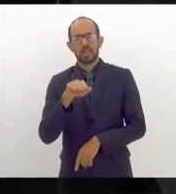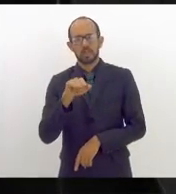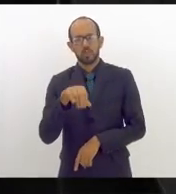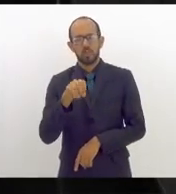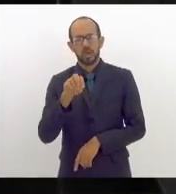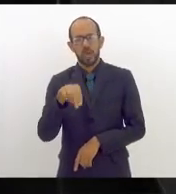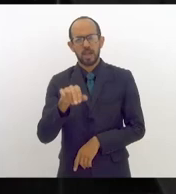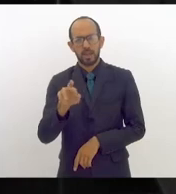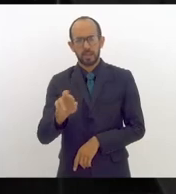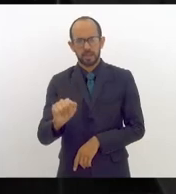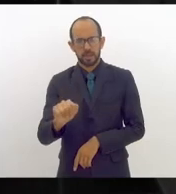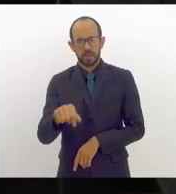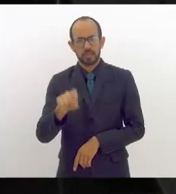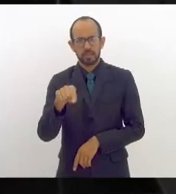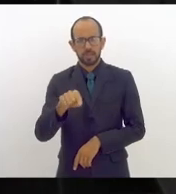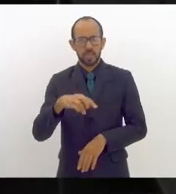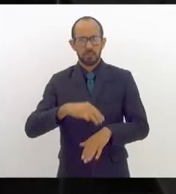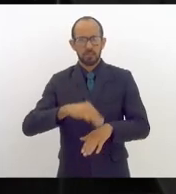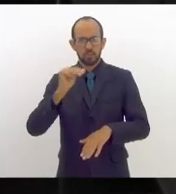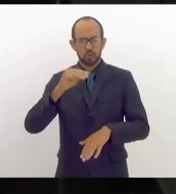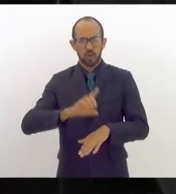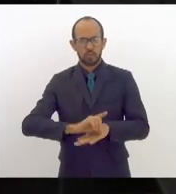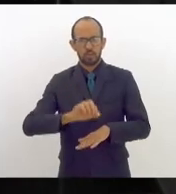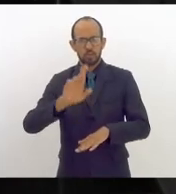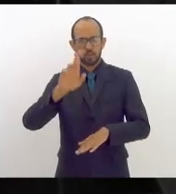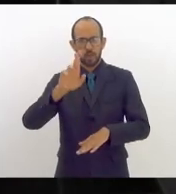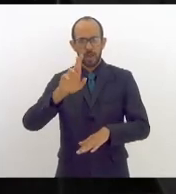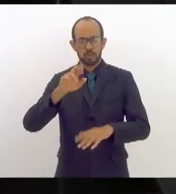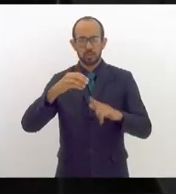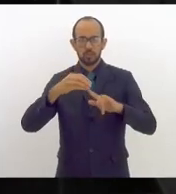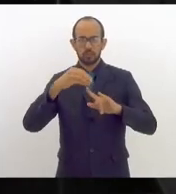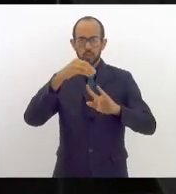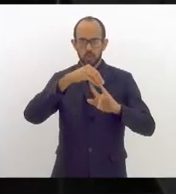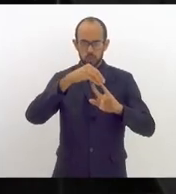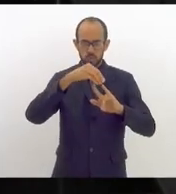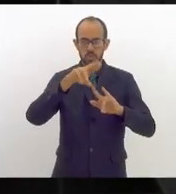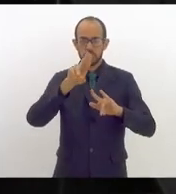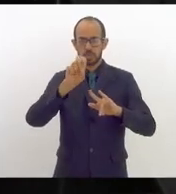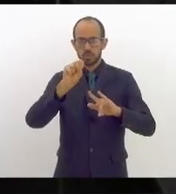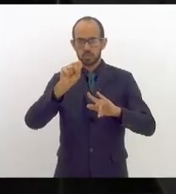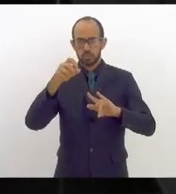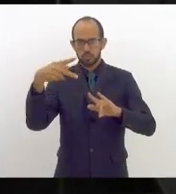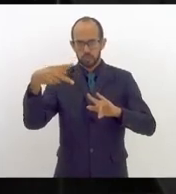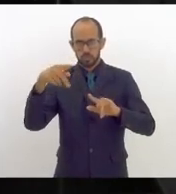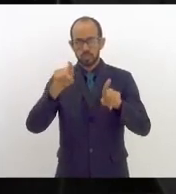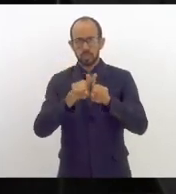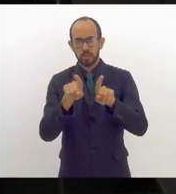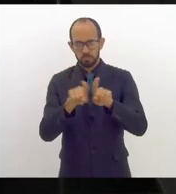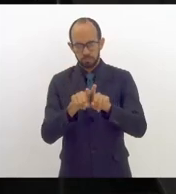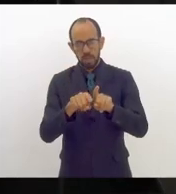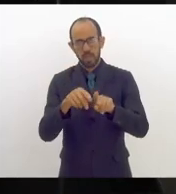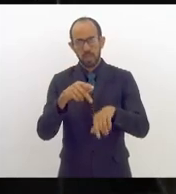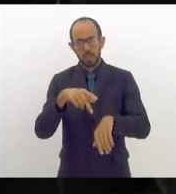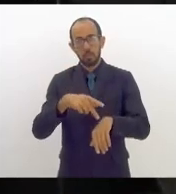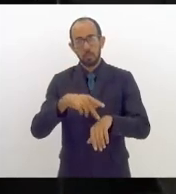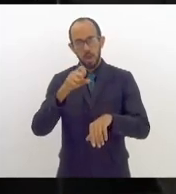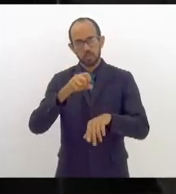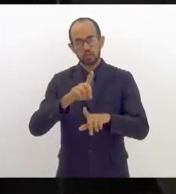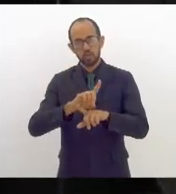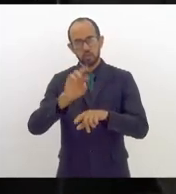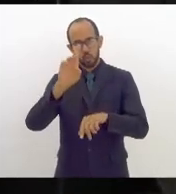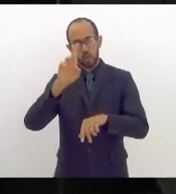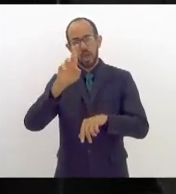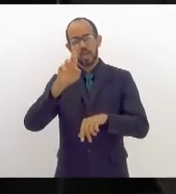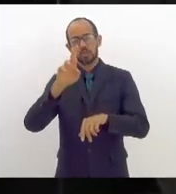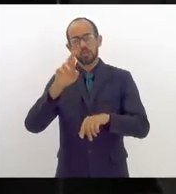mestrado e doutorado mestrado na Fiocruz doutorado na USP com pós doutoramento também na Fiocruz portanto eu quero